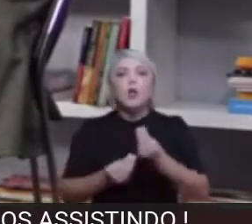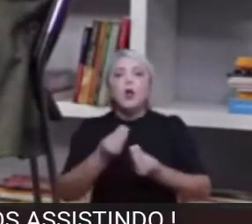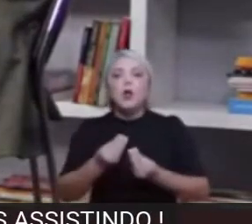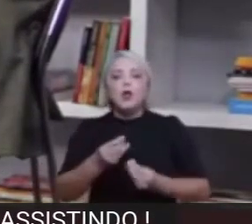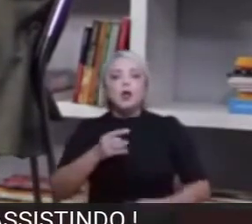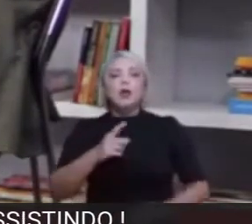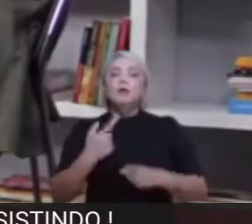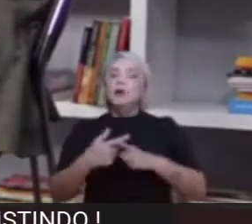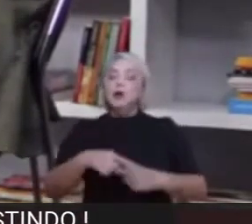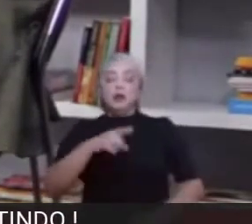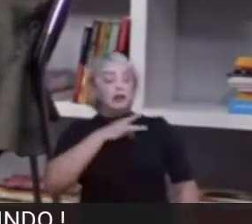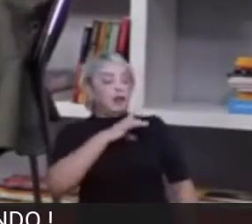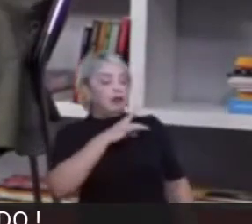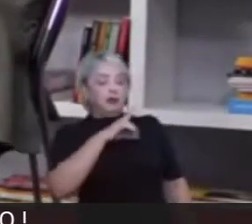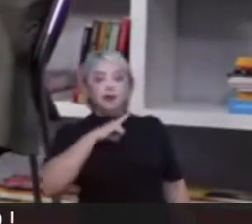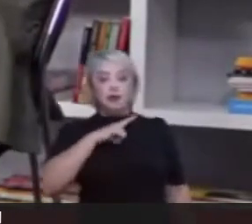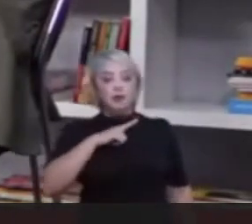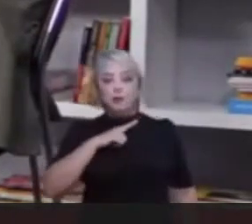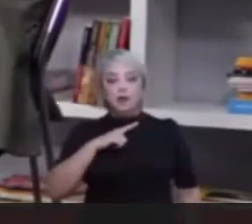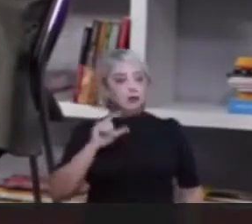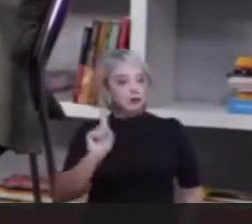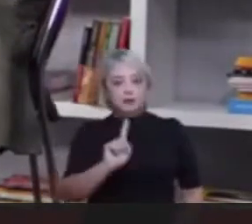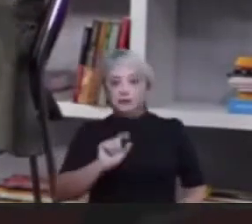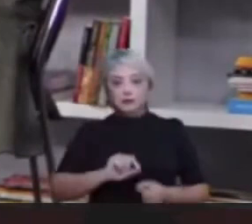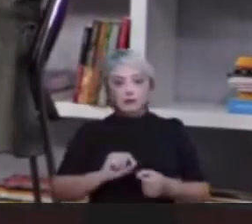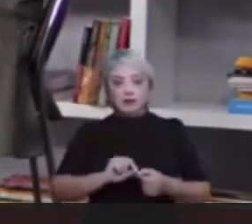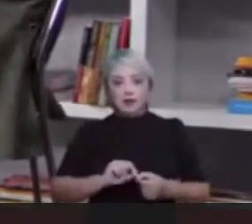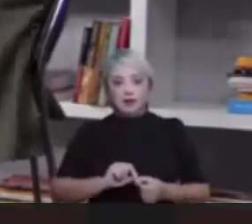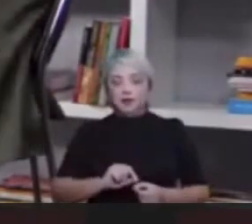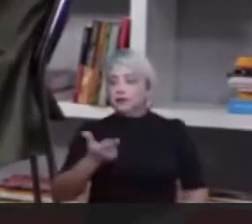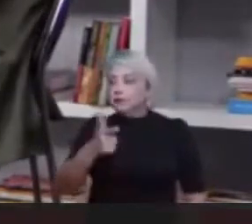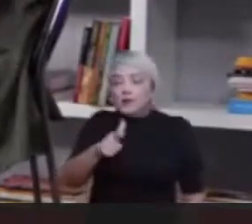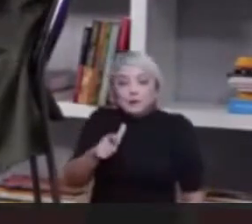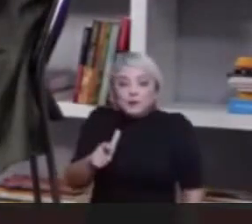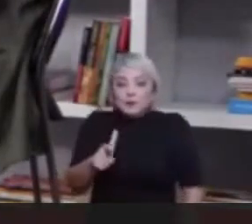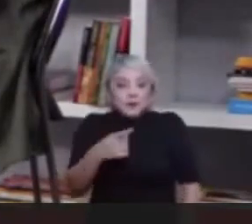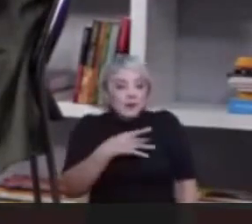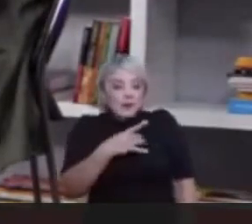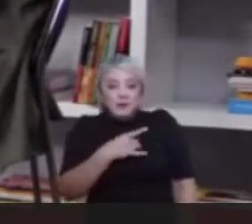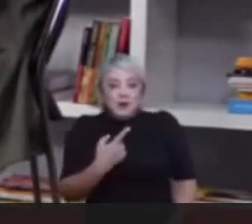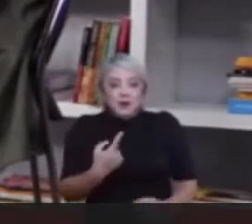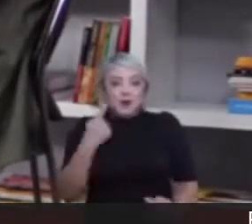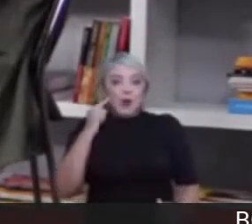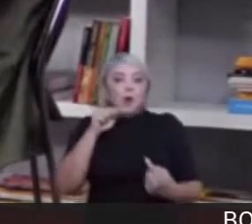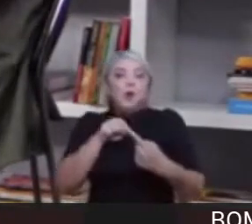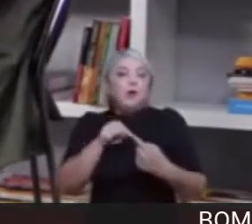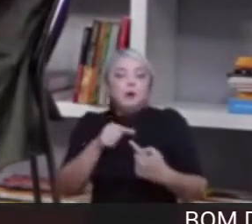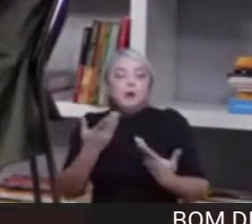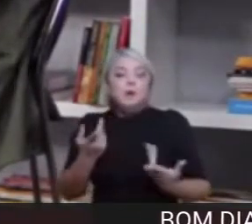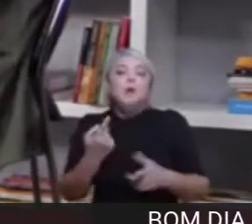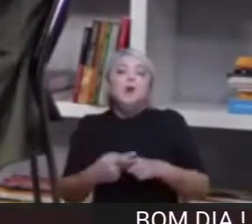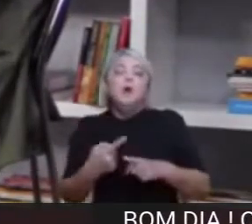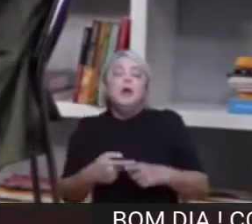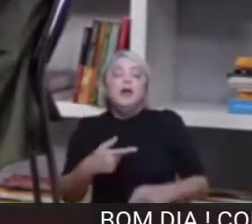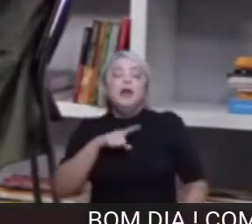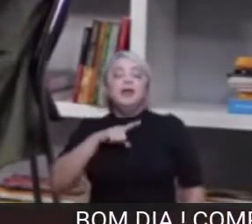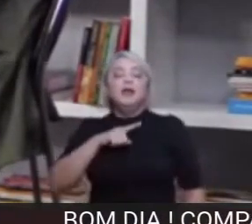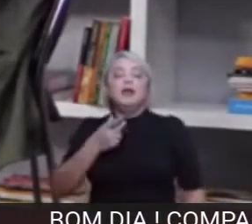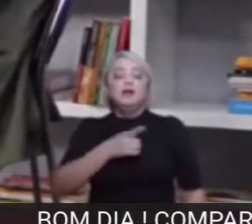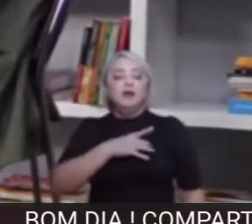tem medo não faz isso. O senhor não tinha razão para ter medo. O senhor não tinha razão para ter medo, né? O senhor não tinha razão para ter medo. Eu tinha que ter medo, meu